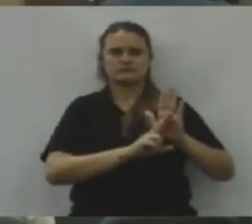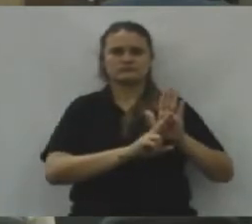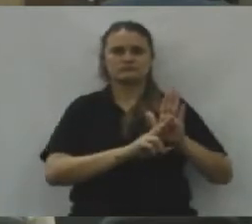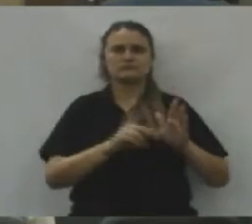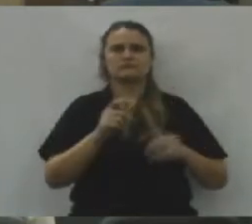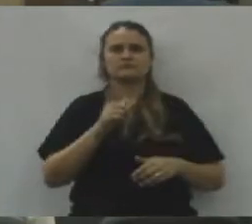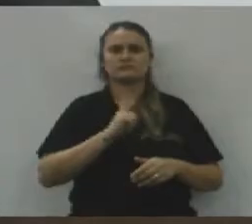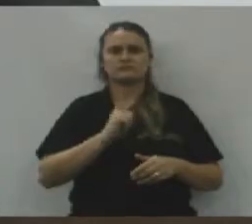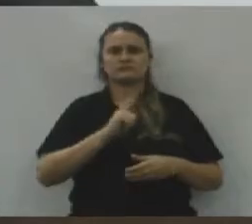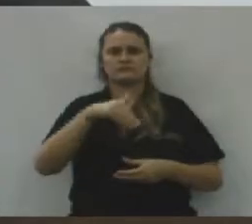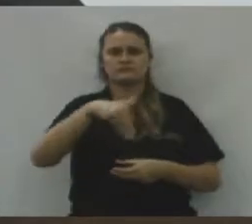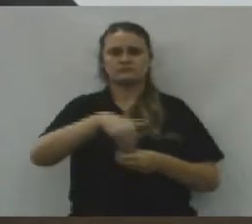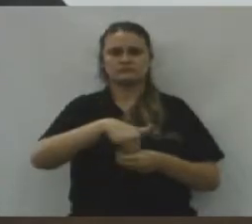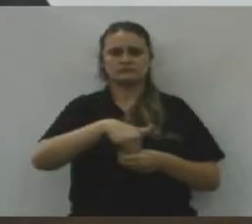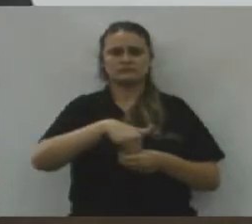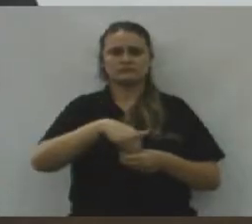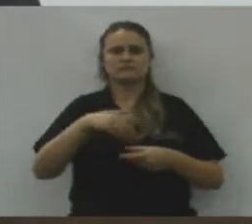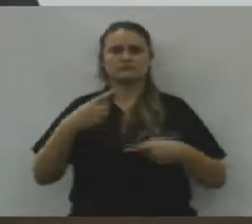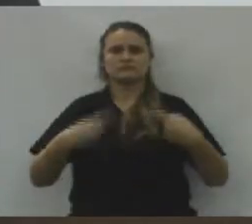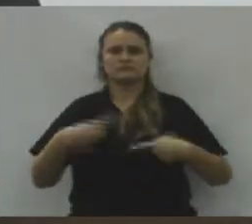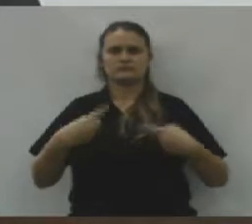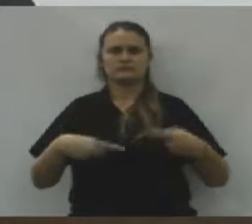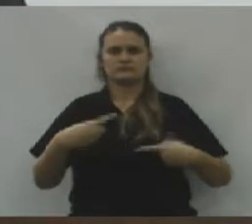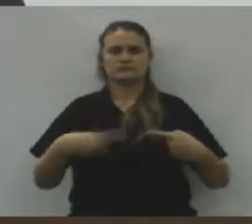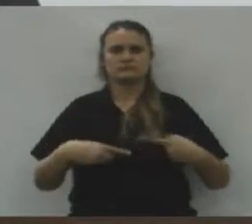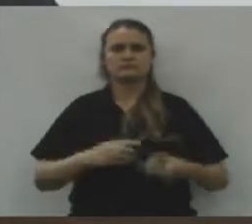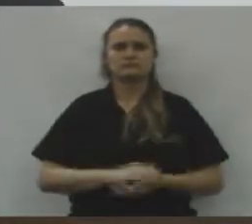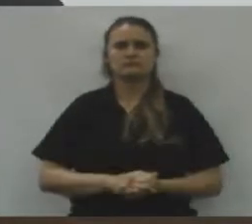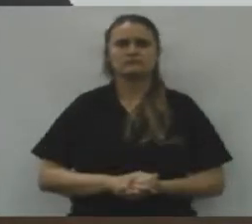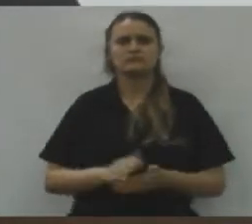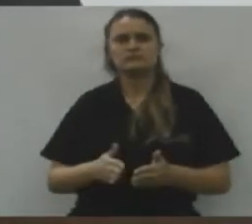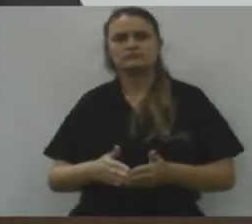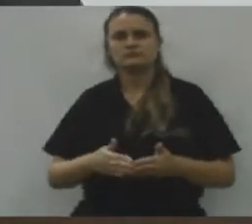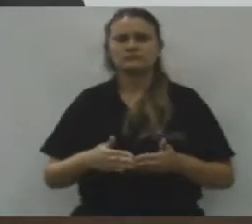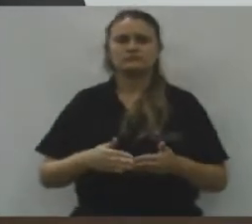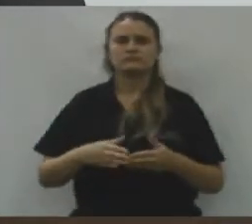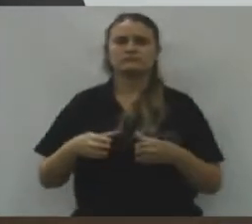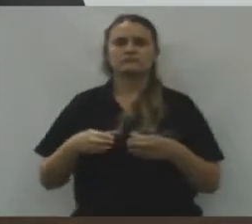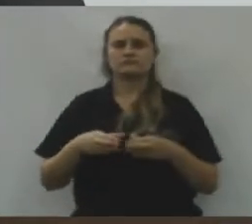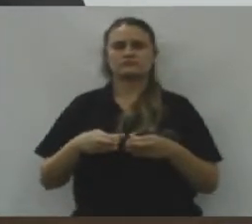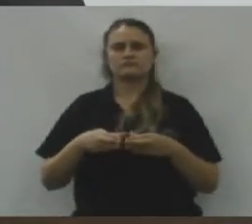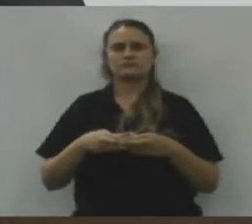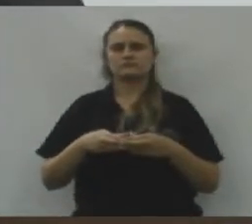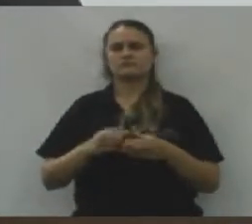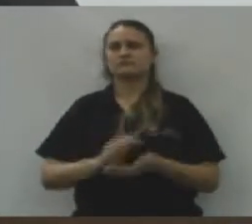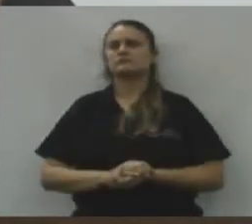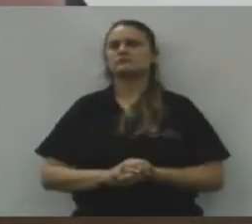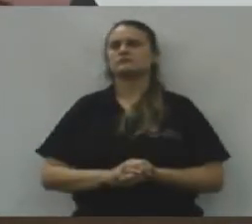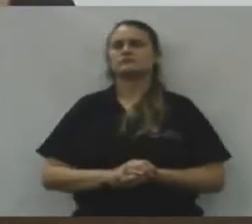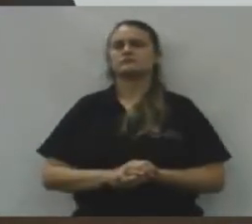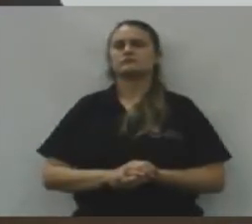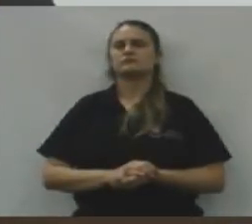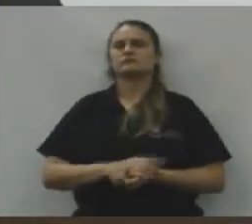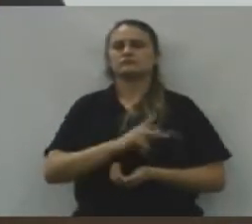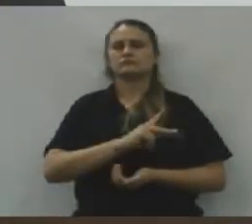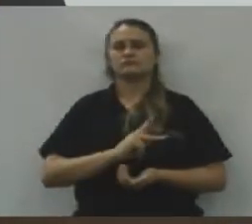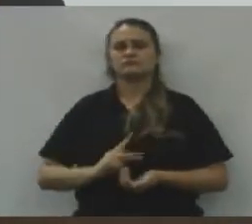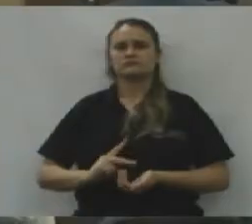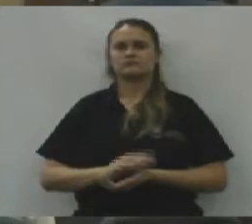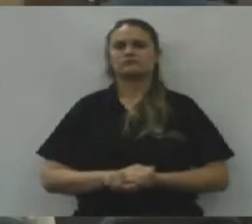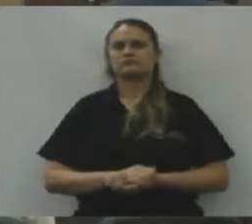em votação, está em discussão, senhores vereadores, o pedido da comissão, pela presidenta da